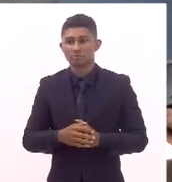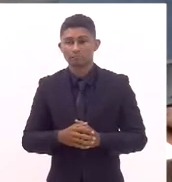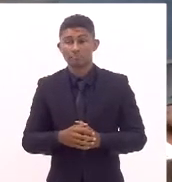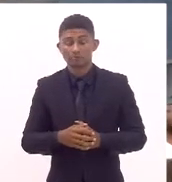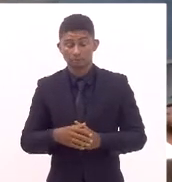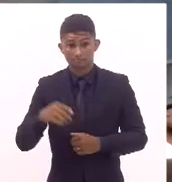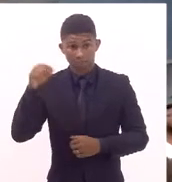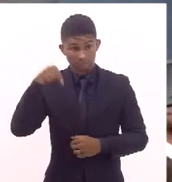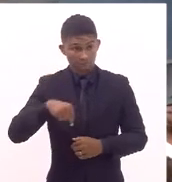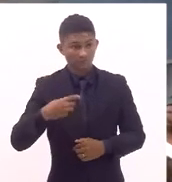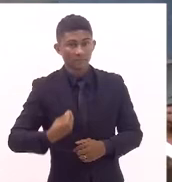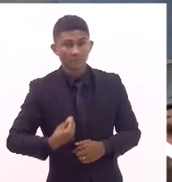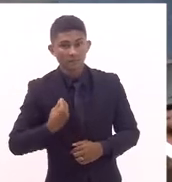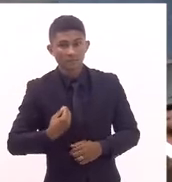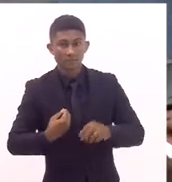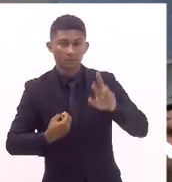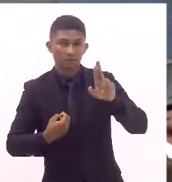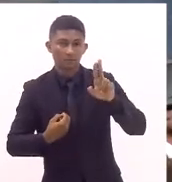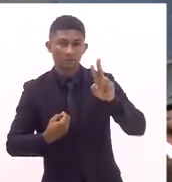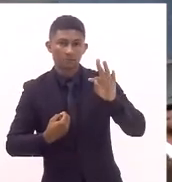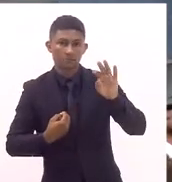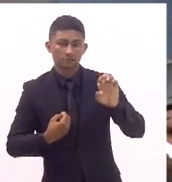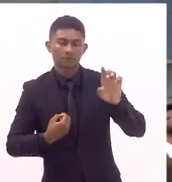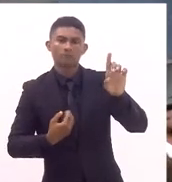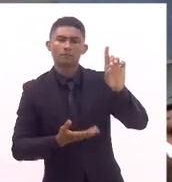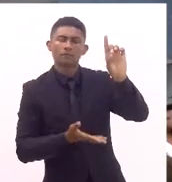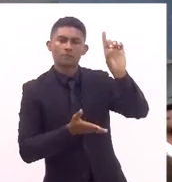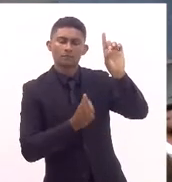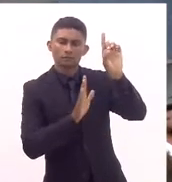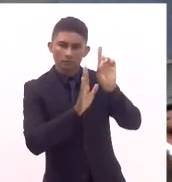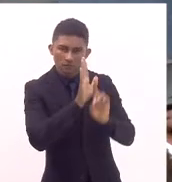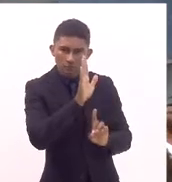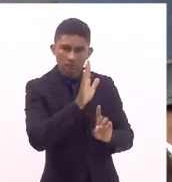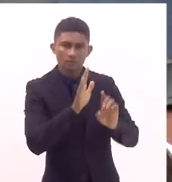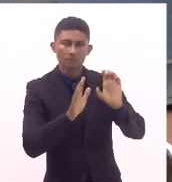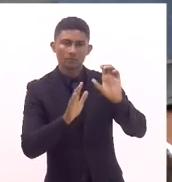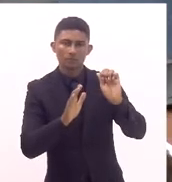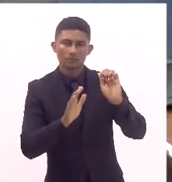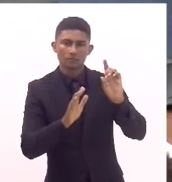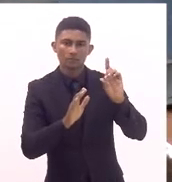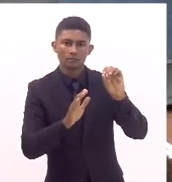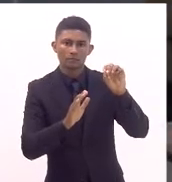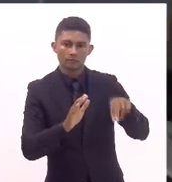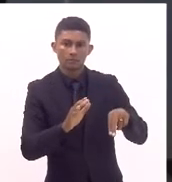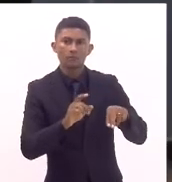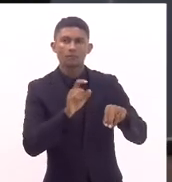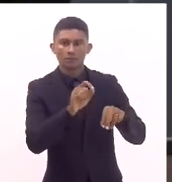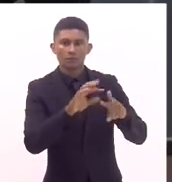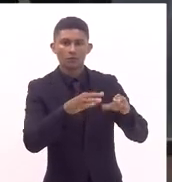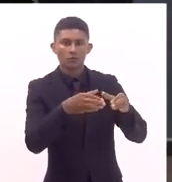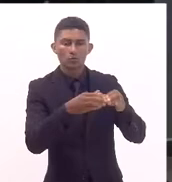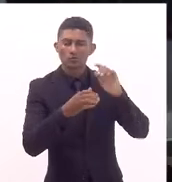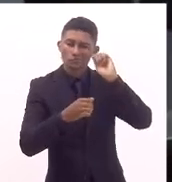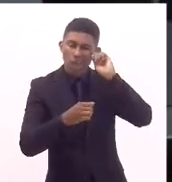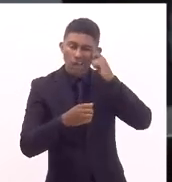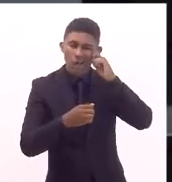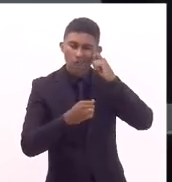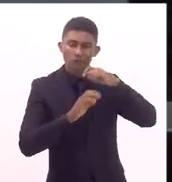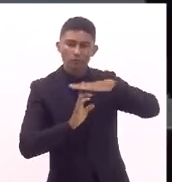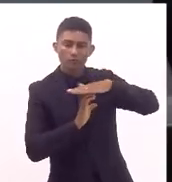estão presentes Ruth Pinheiro diretor da presidente do addon rede afro de empreendedora